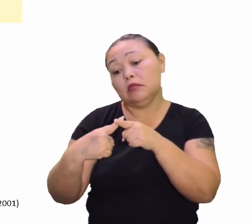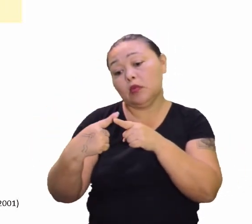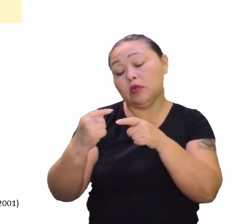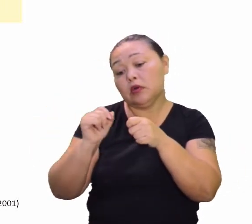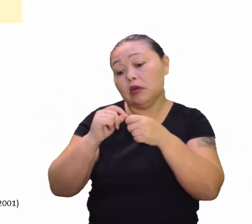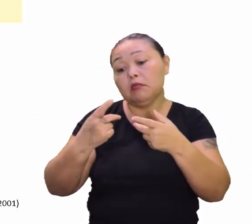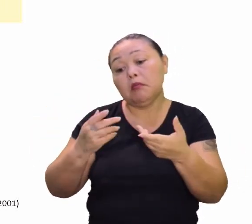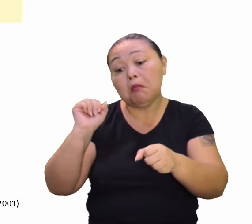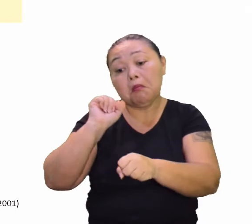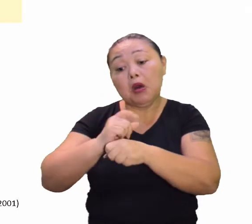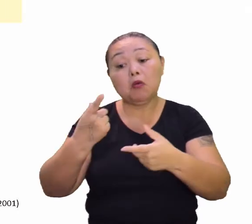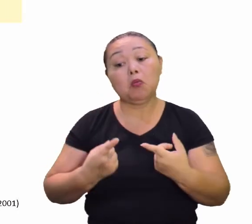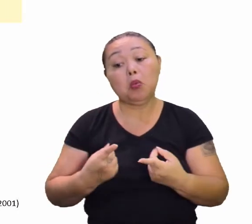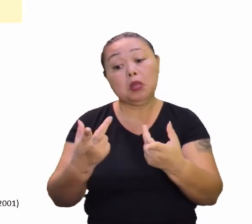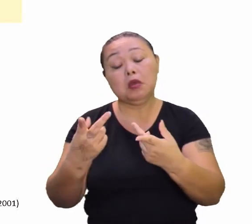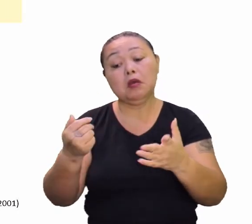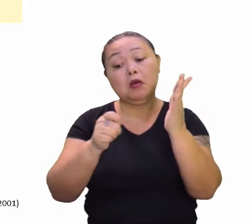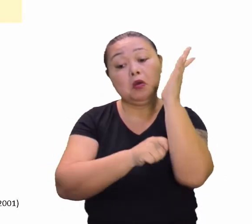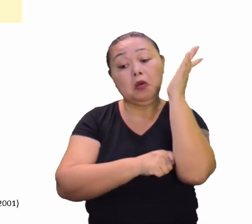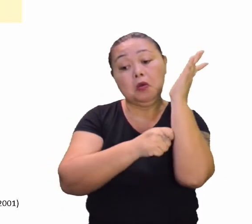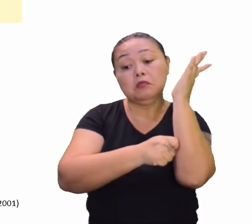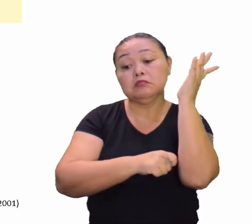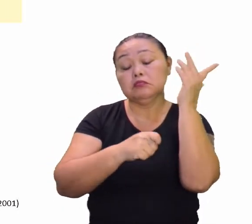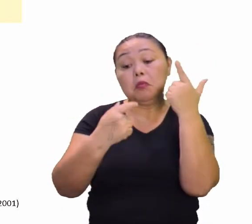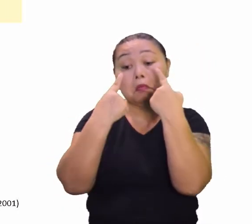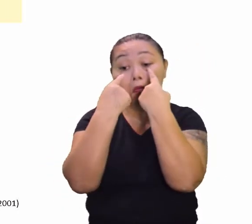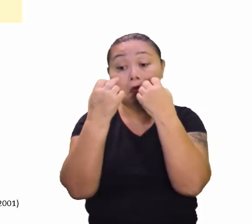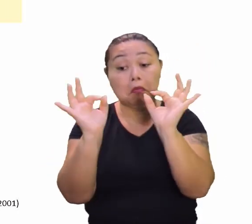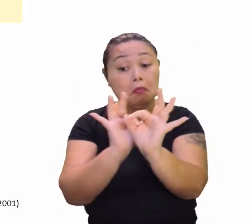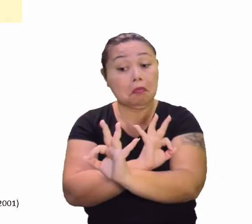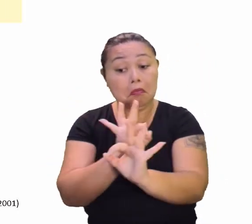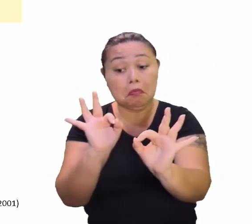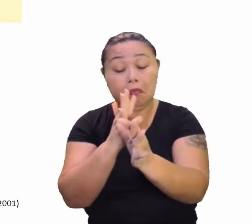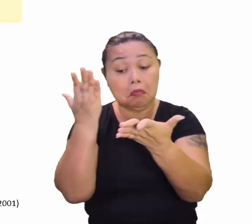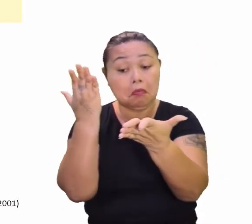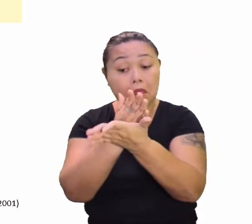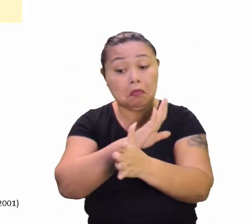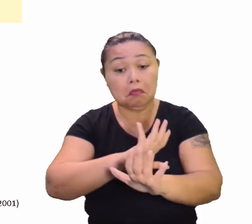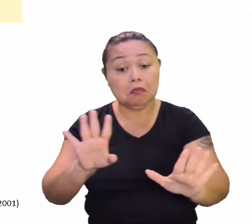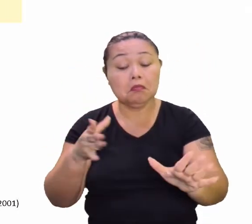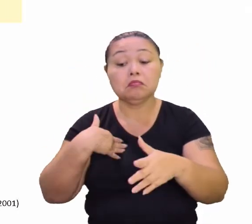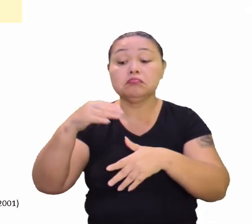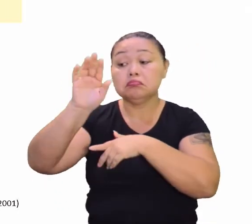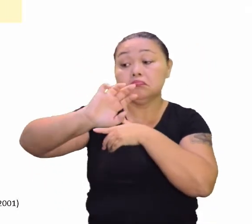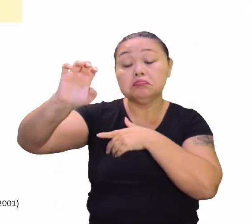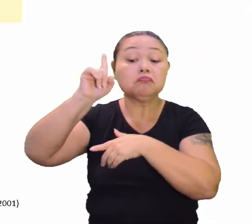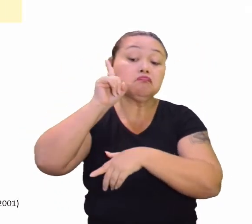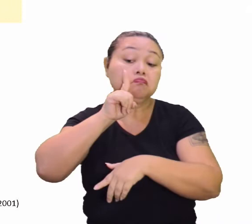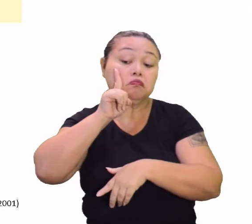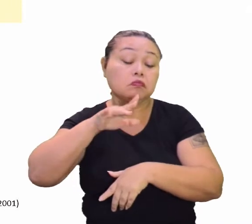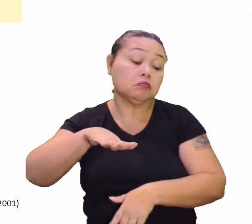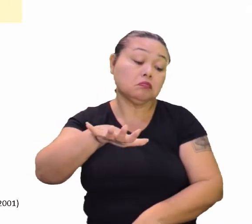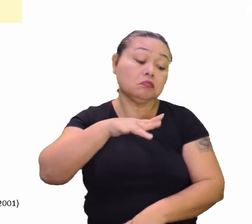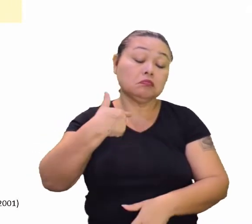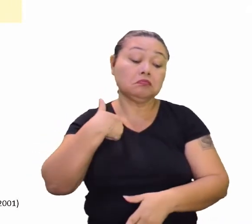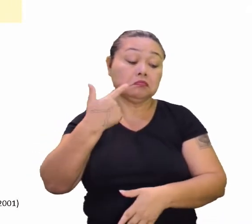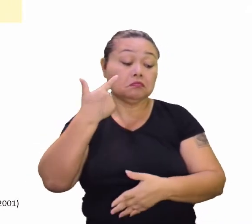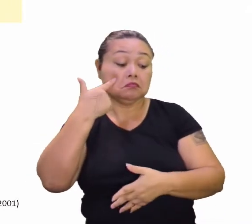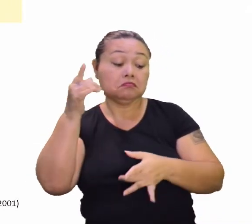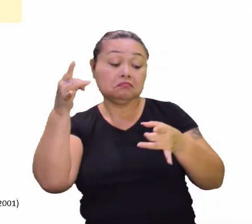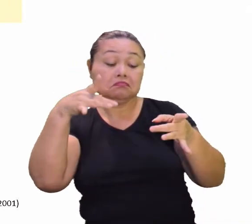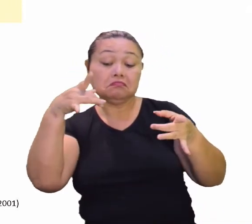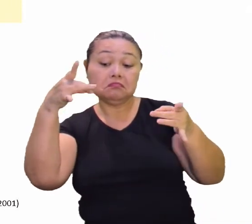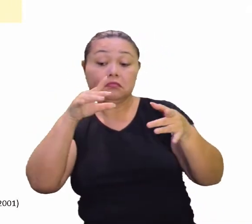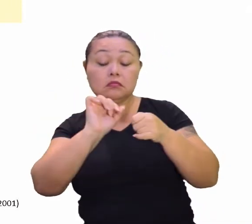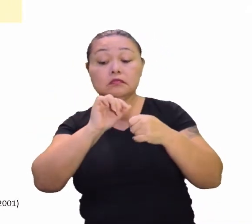de se vender a borracha, houve desinteresse, né? Desinteresse por parte da Europa e Estados Unidos pela região. E